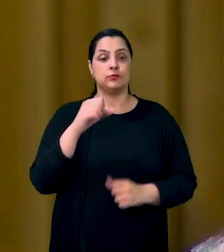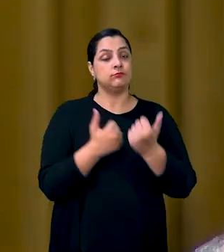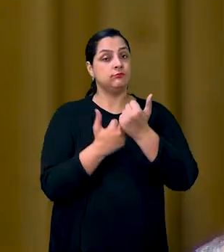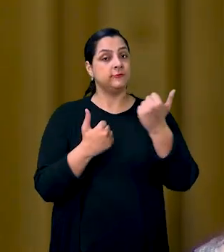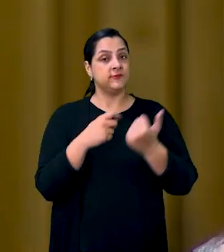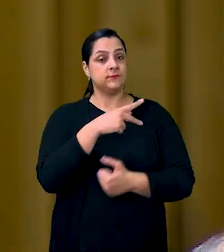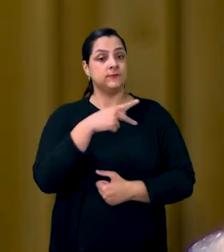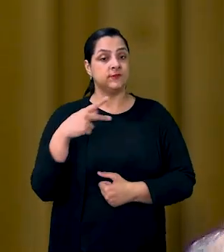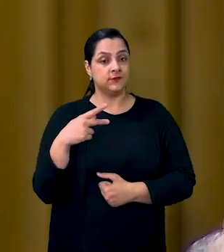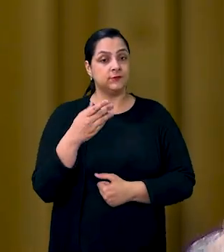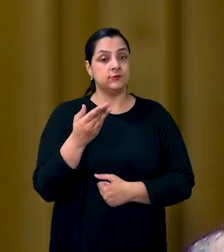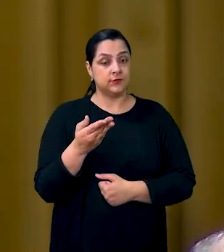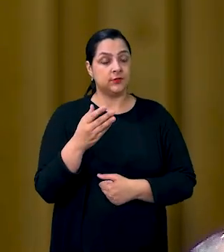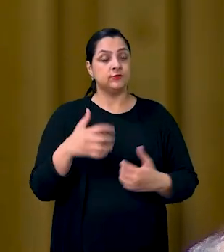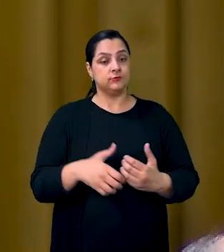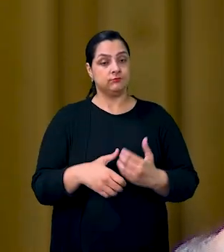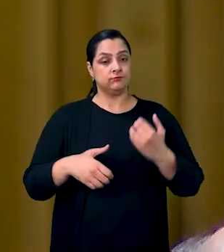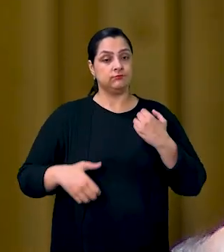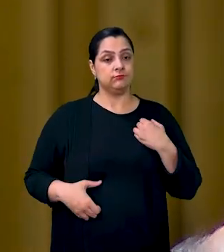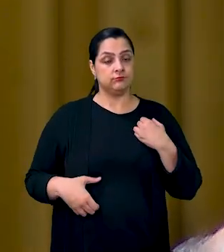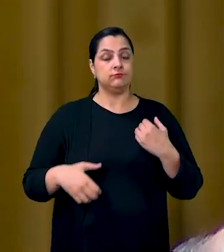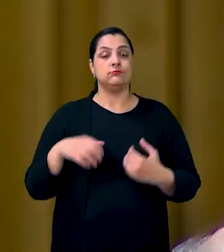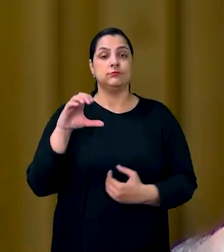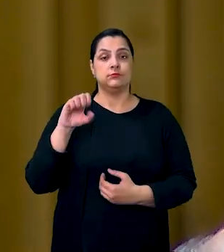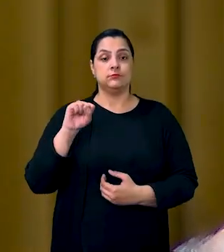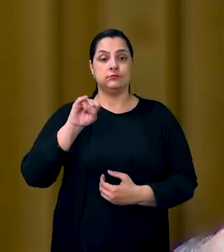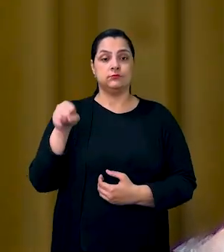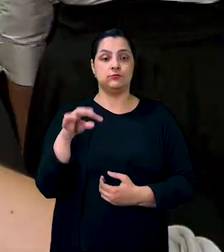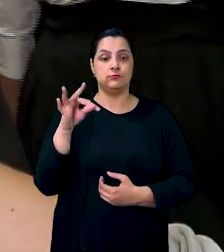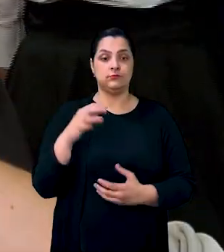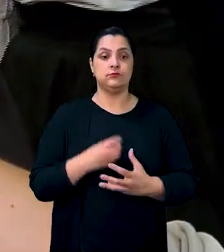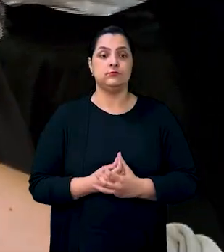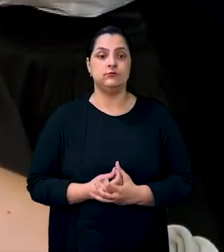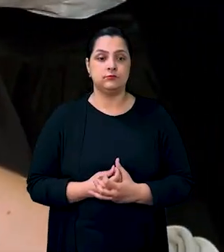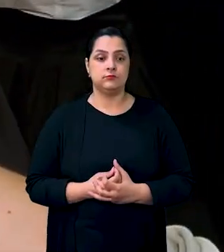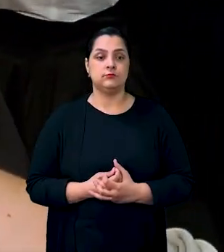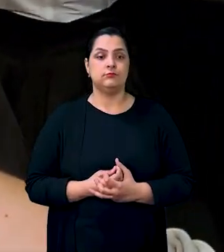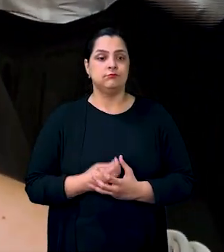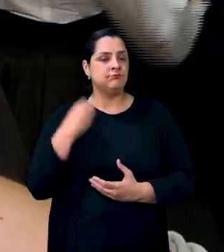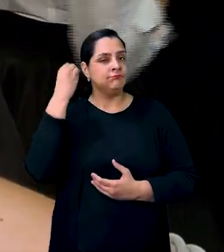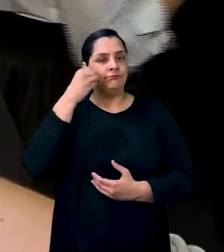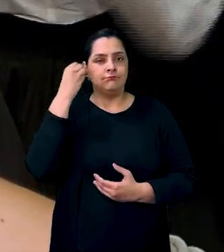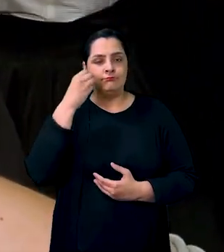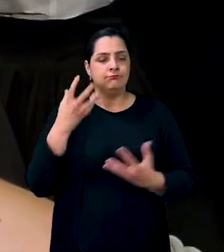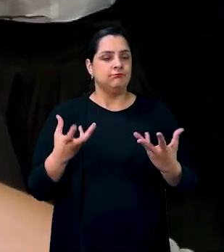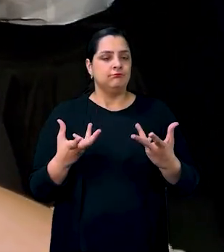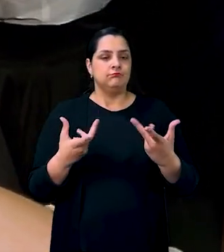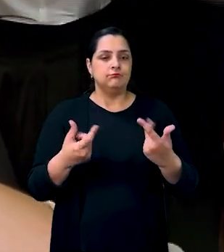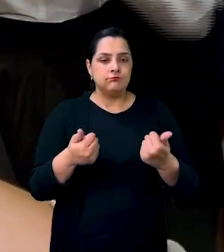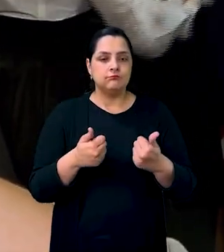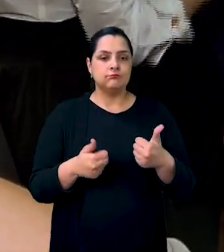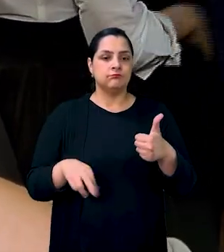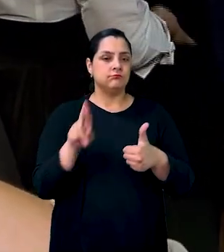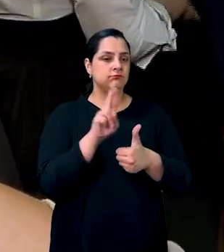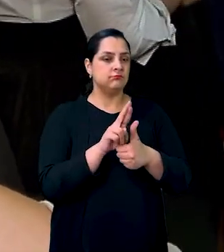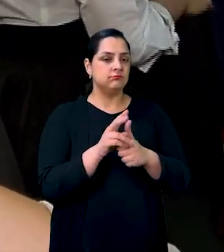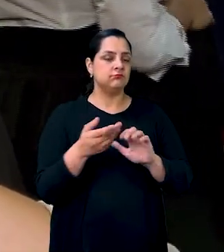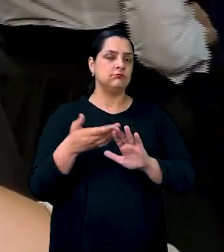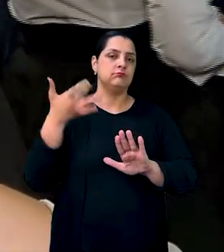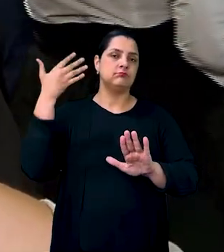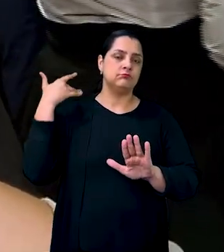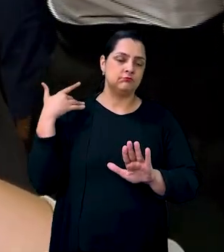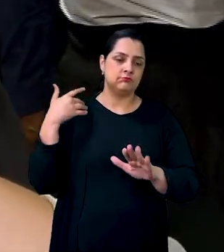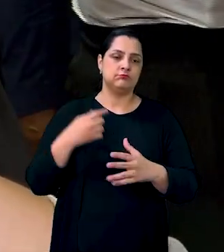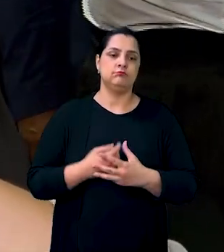a vice-presidência do TST e do CSJT. Todas são experiências fantásticas, desde a